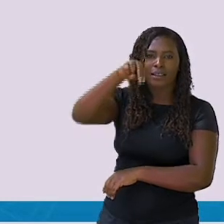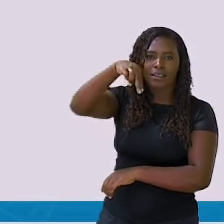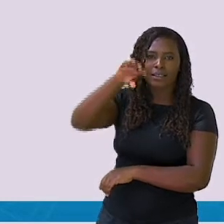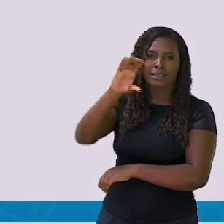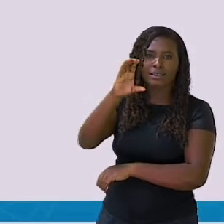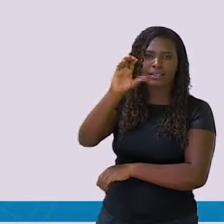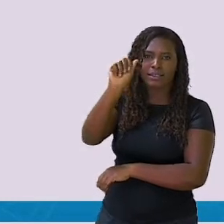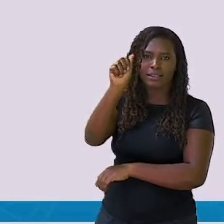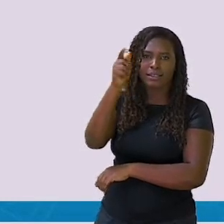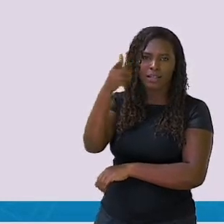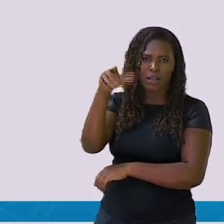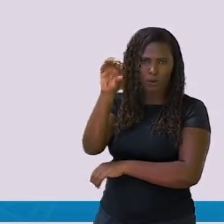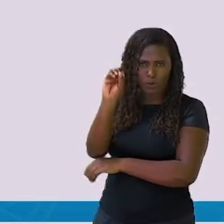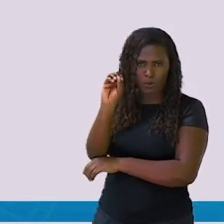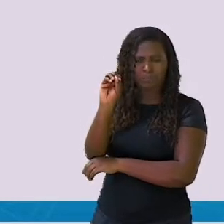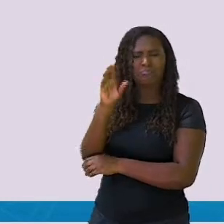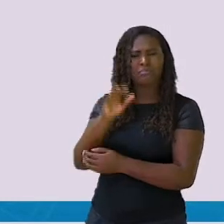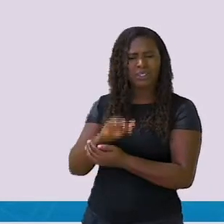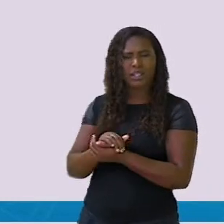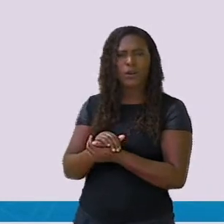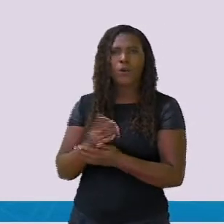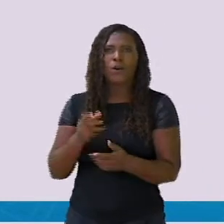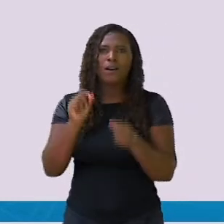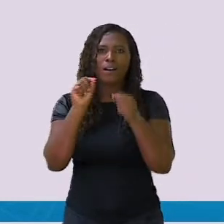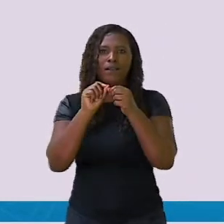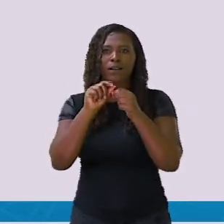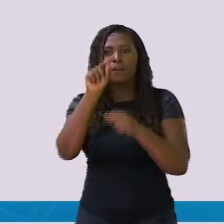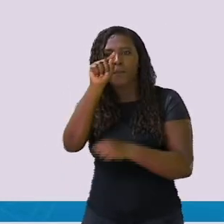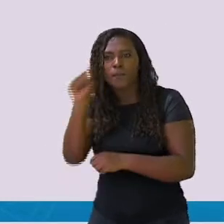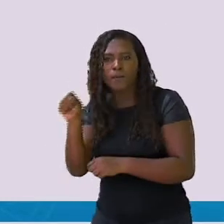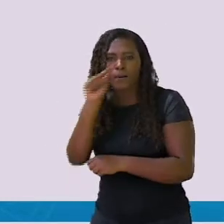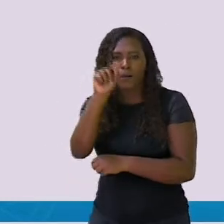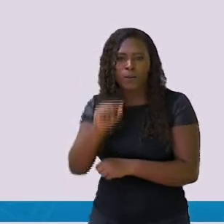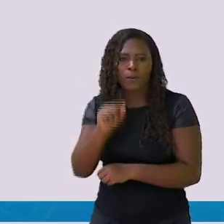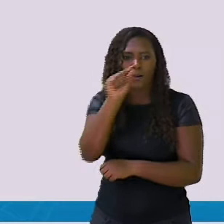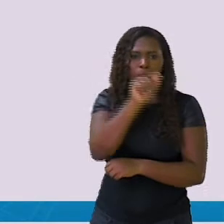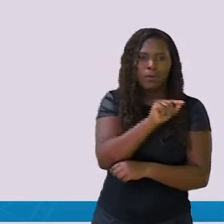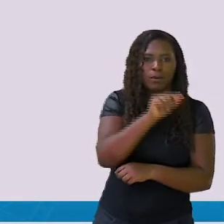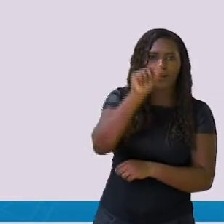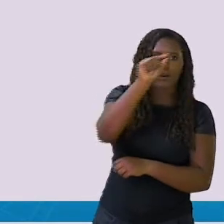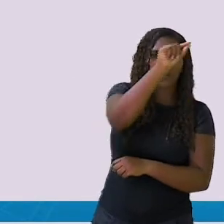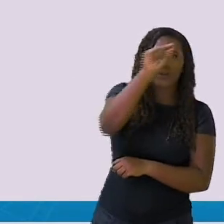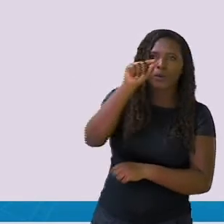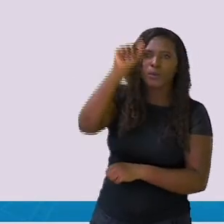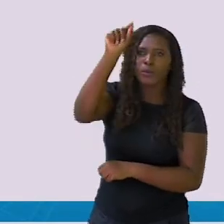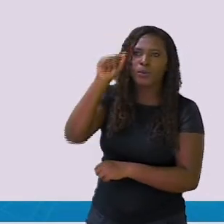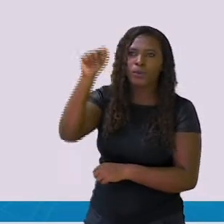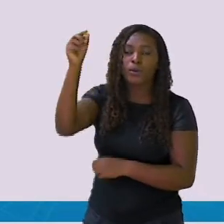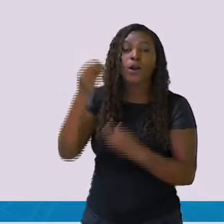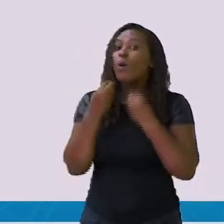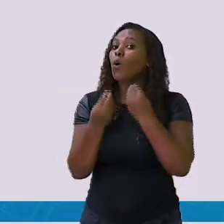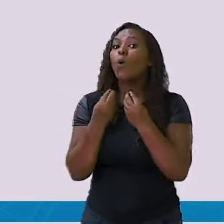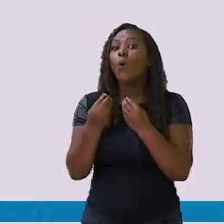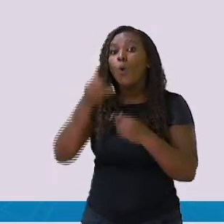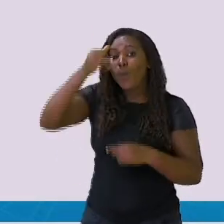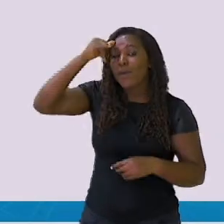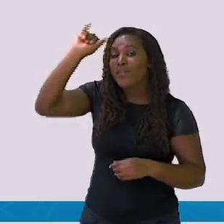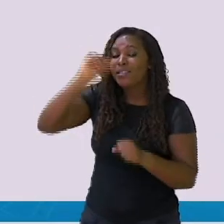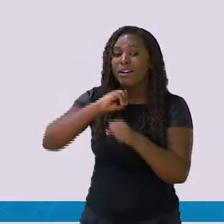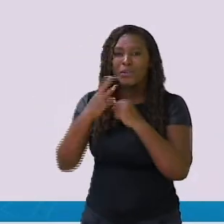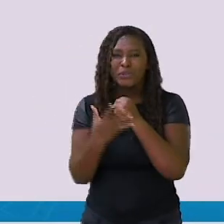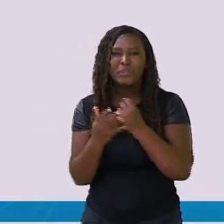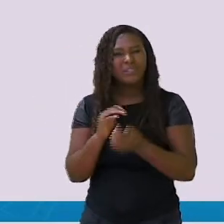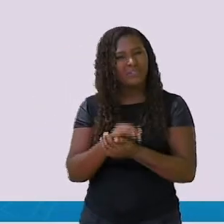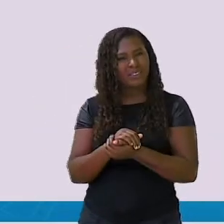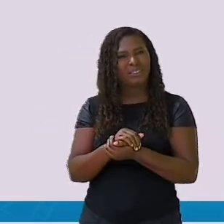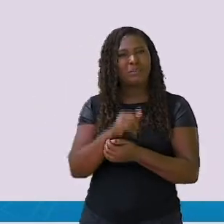mapa sobre esse assunto, porque senão eu me perco. Eu tenho várias situações, eu tenho várias coisas sobre o